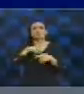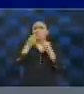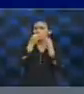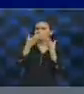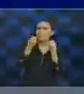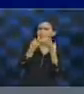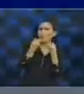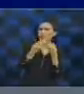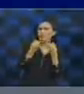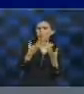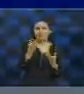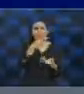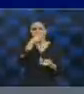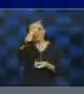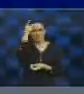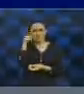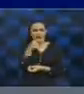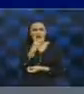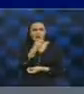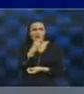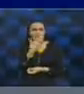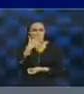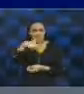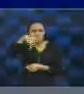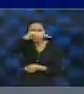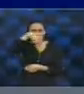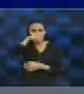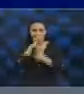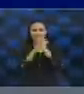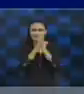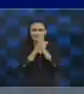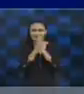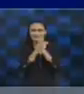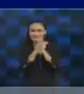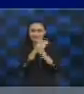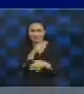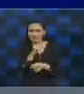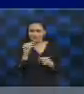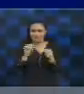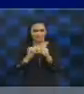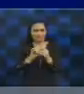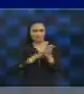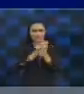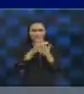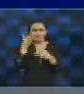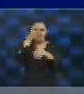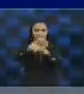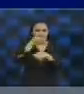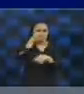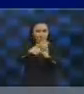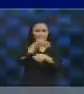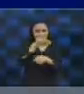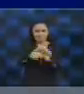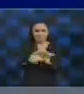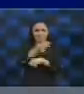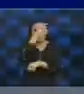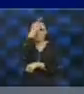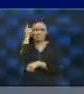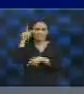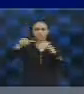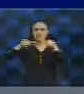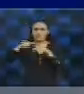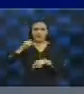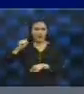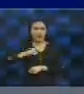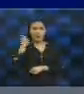ele. Esse homem não pode andar no centro de Manaus hoje. Não anda no centro de Manaus. É odiado pelos trabalhadores, não